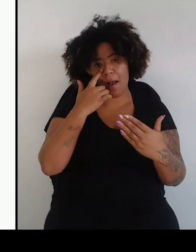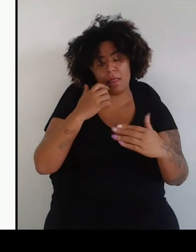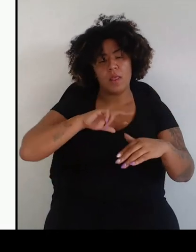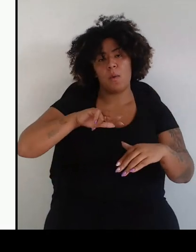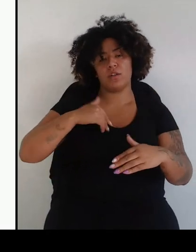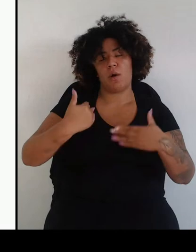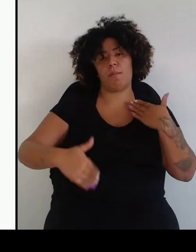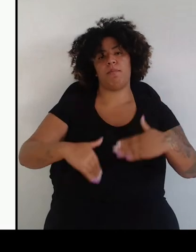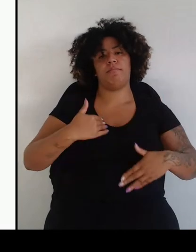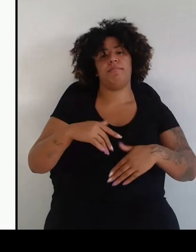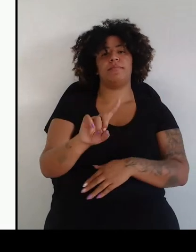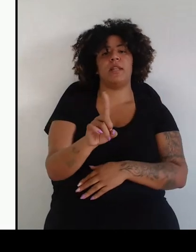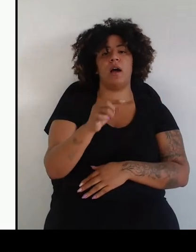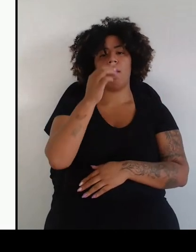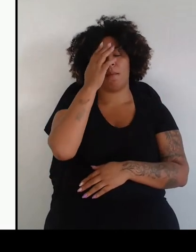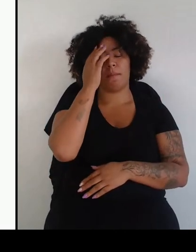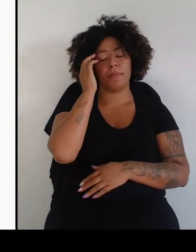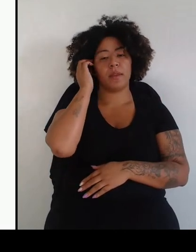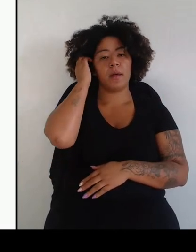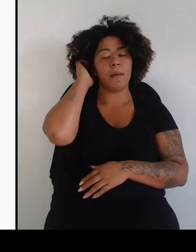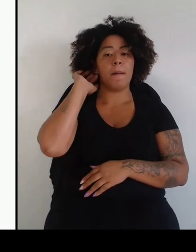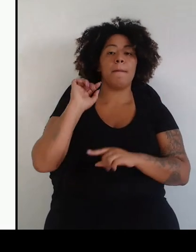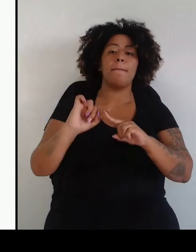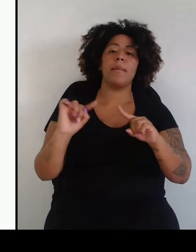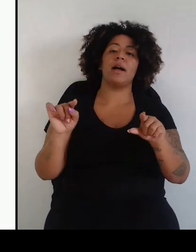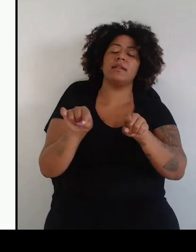pelo Contorno mas também pela